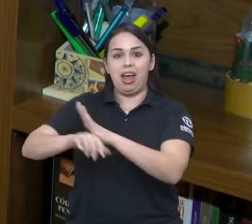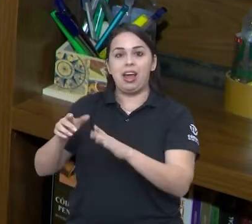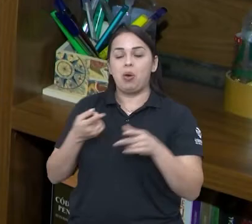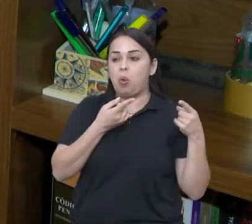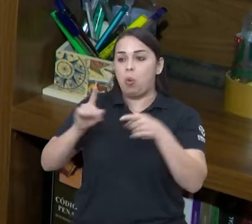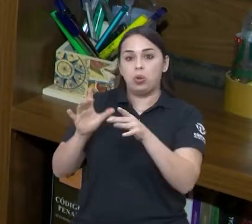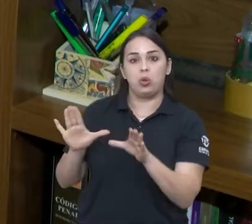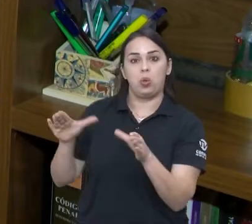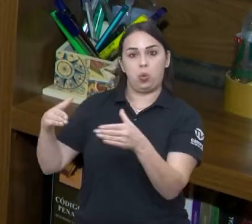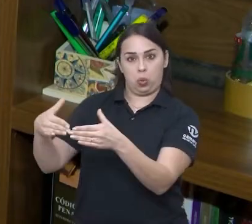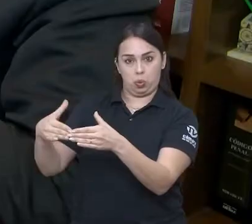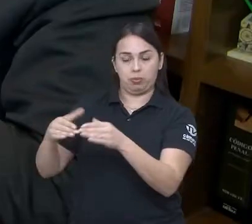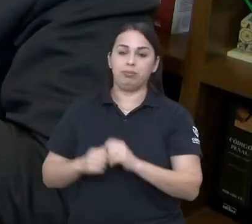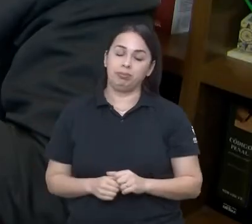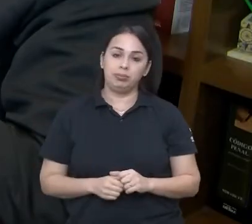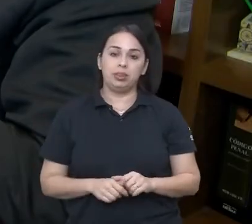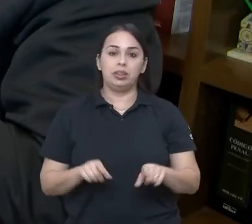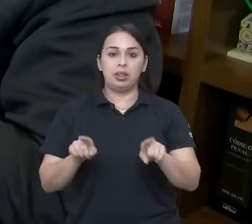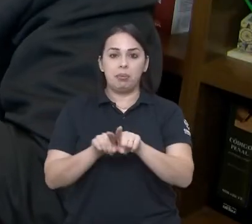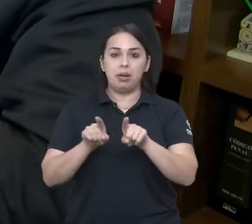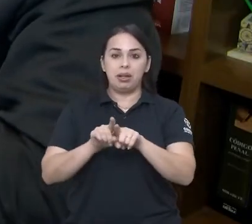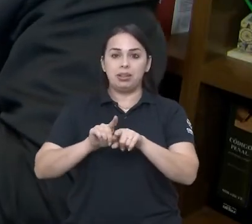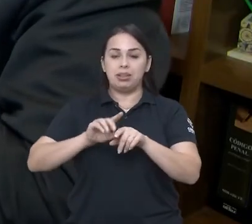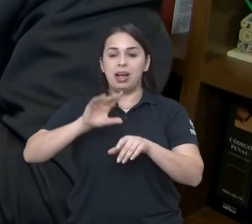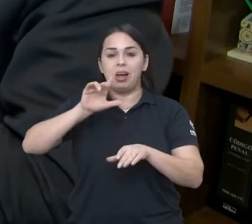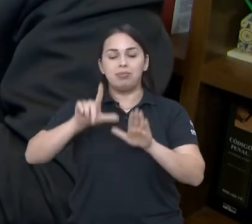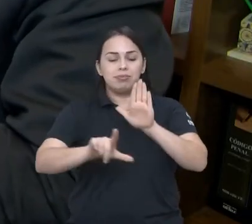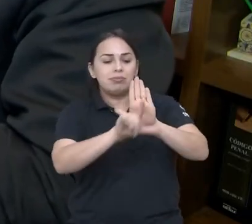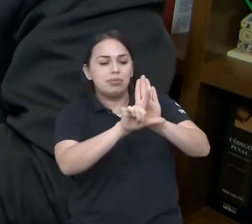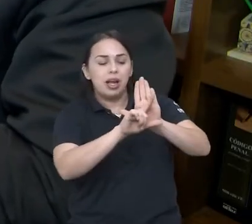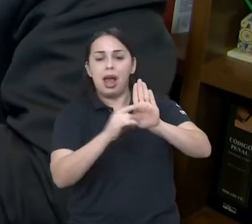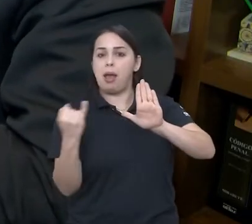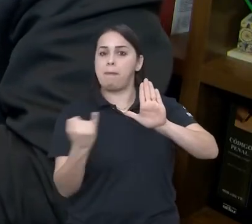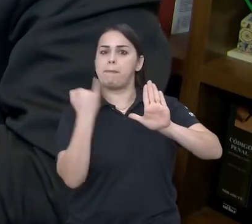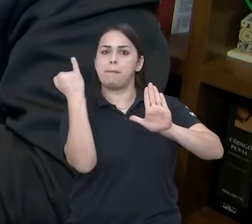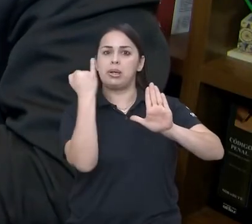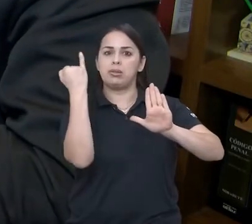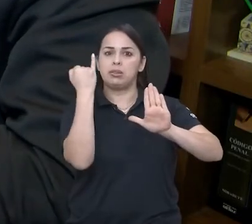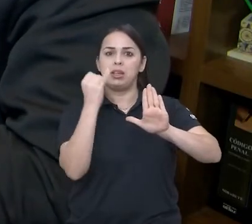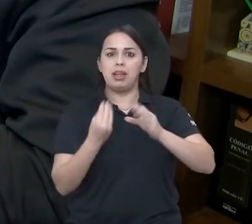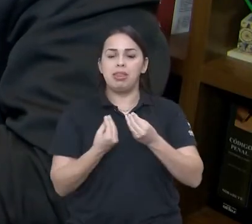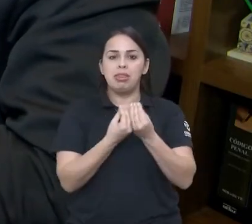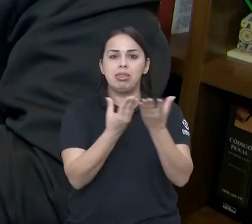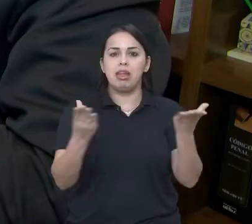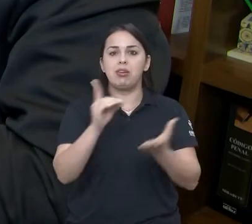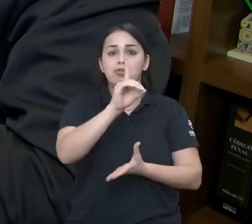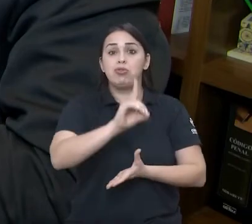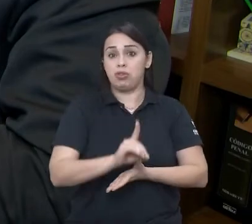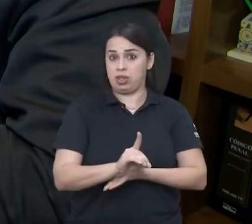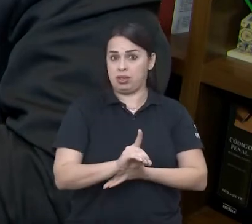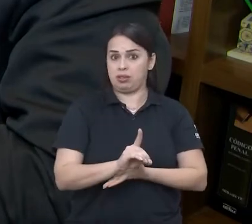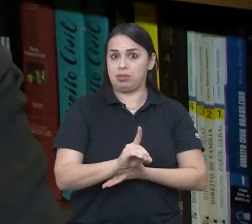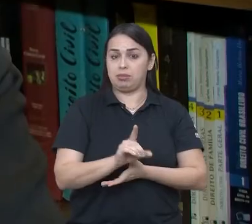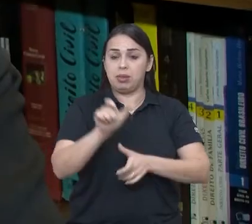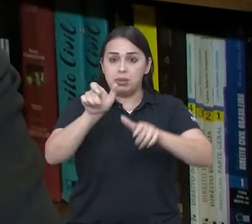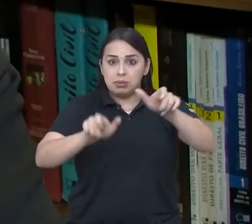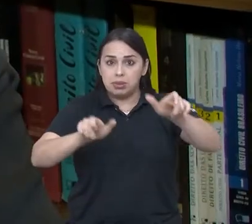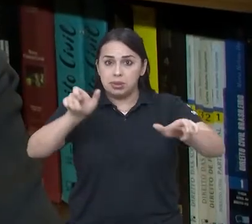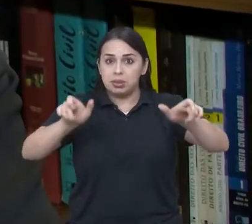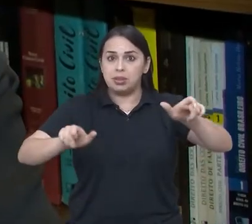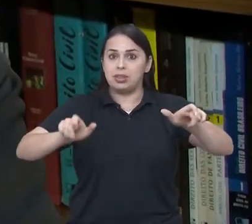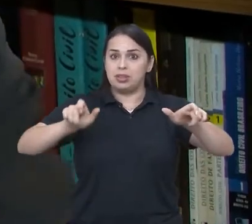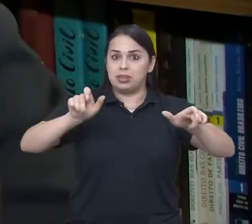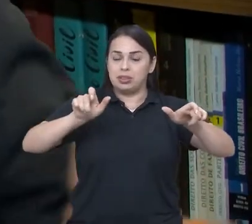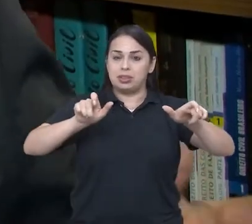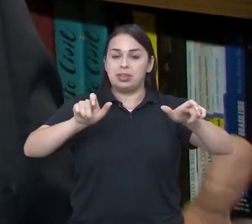uma coletividade. O advogado acrescenta que a legislação é importante para garantir os direitos das pessoas negras, mas que